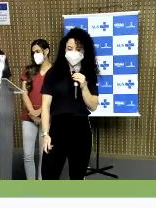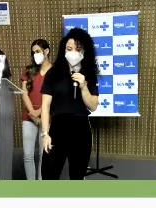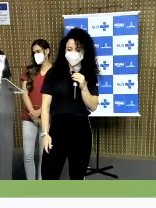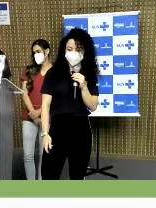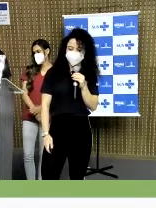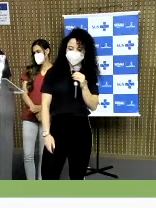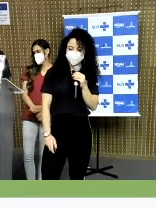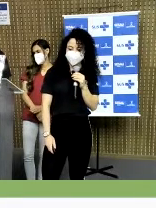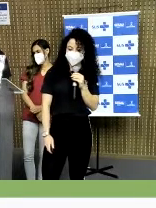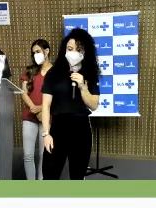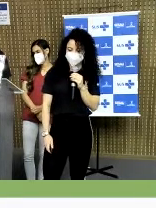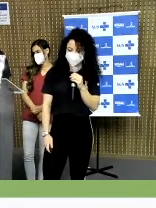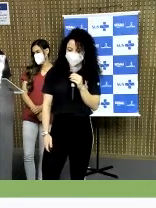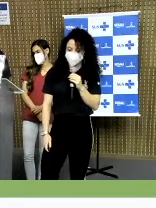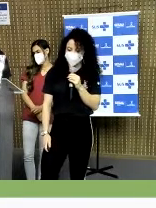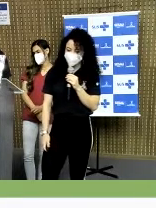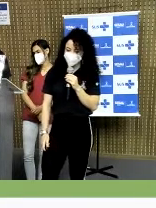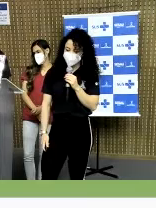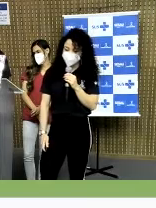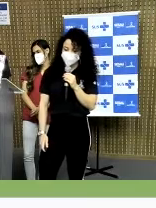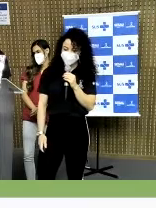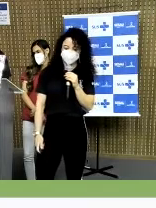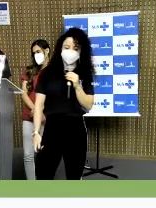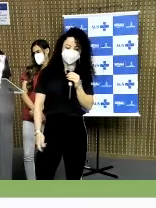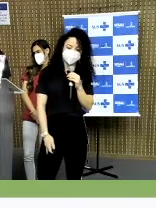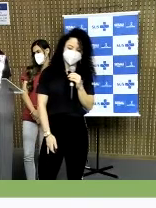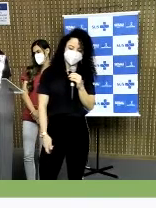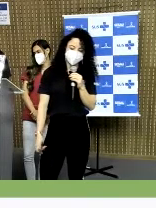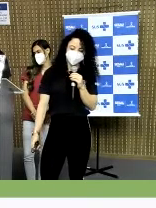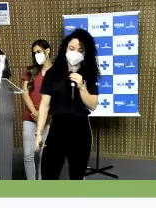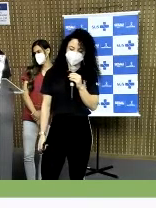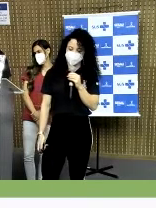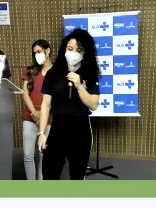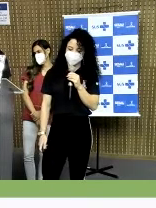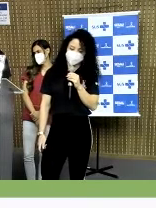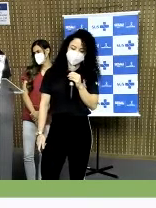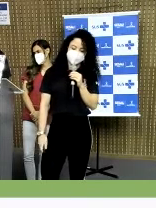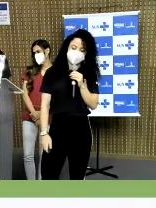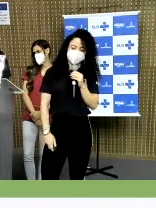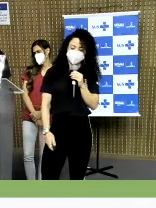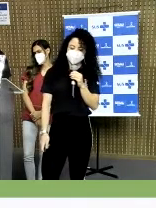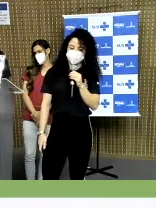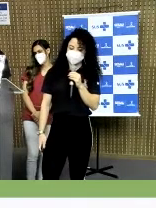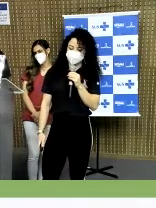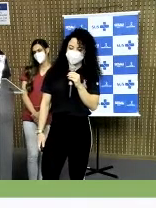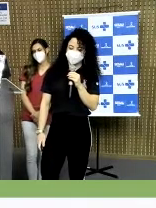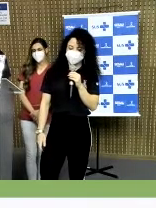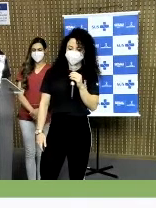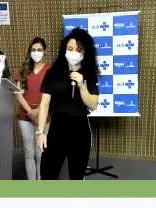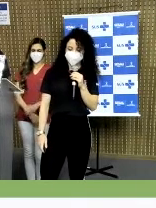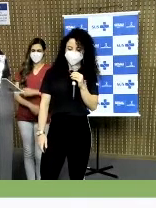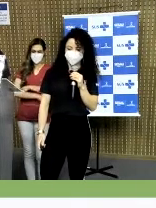óbito infantil. Já no primeiro semestre de 2021, nós tivemos 2 casos de óbito fetal. Todos os casos eles